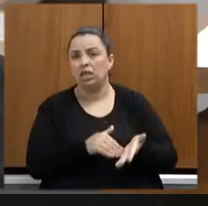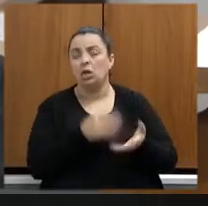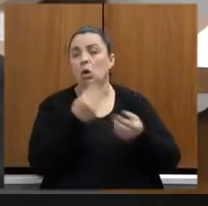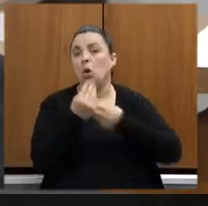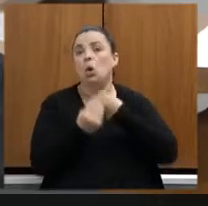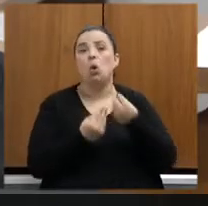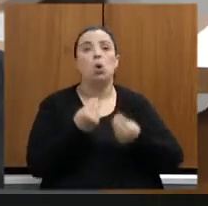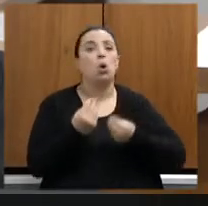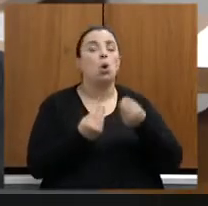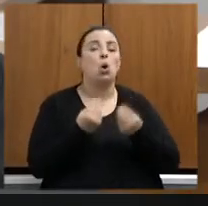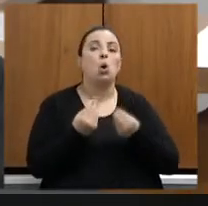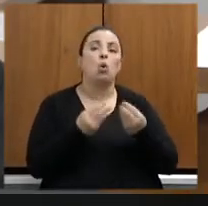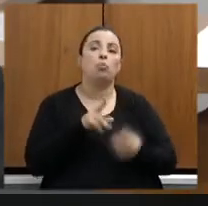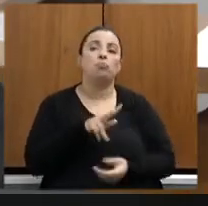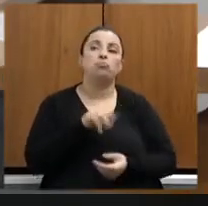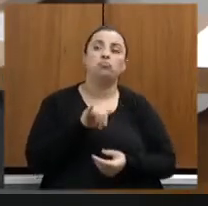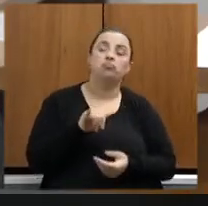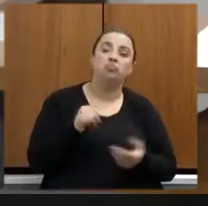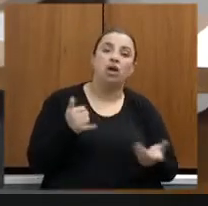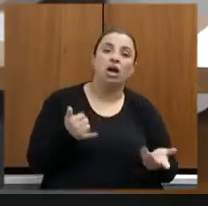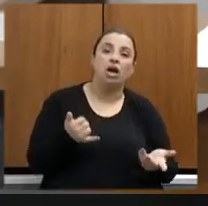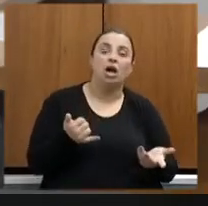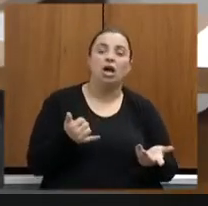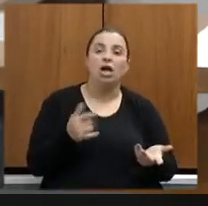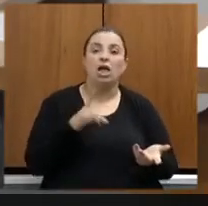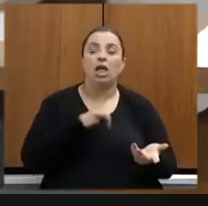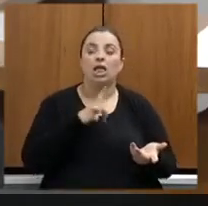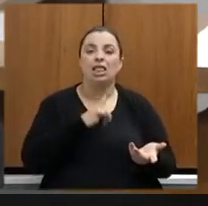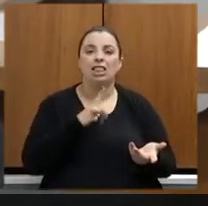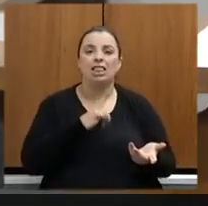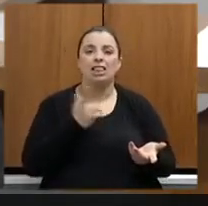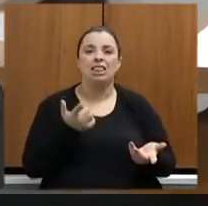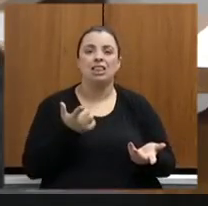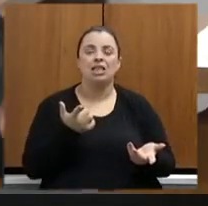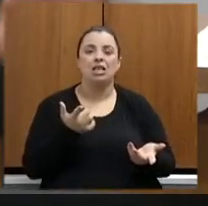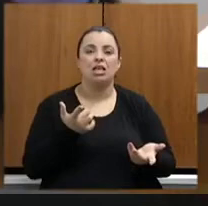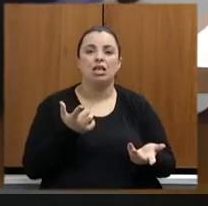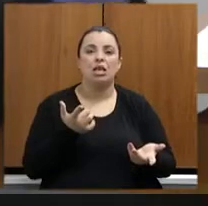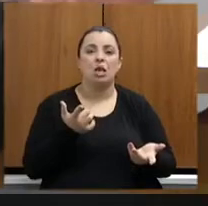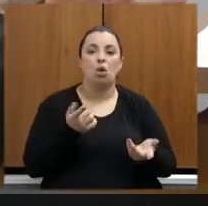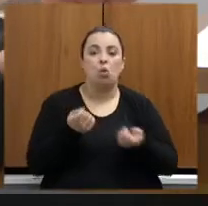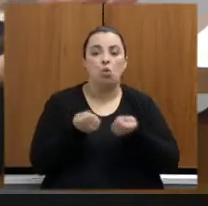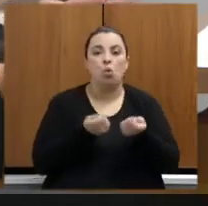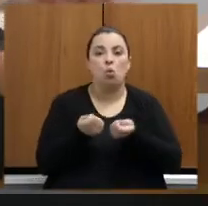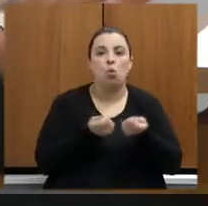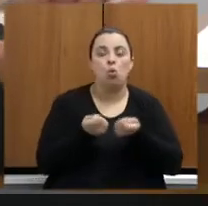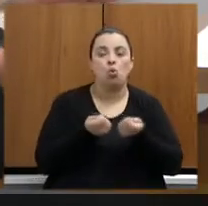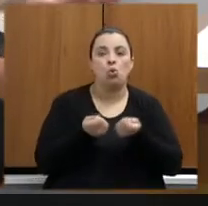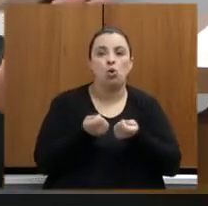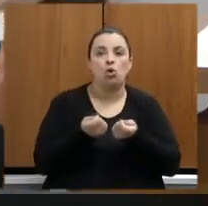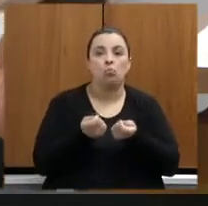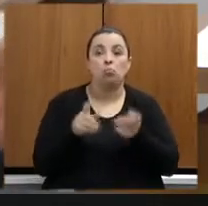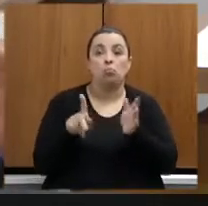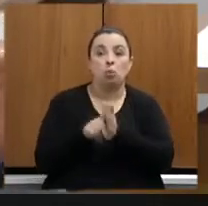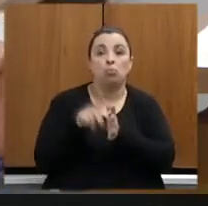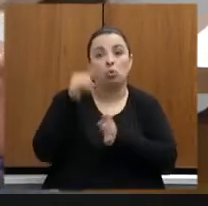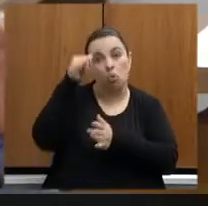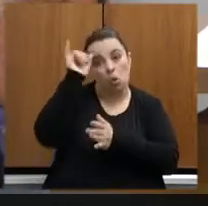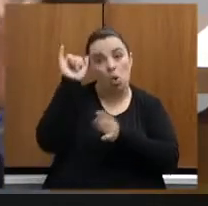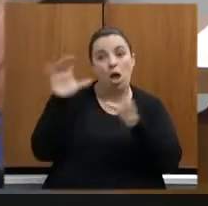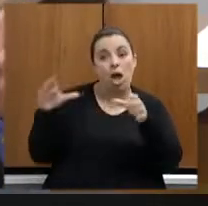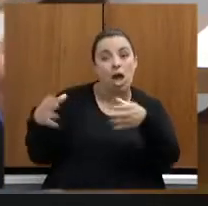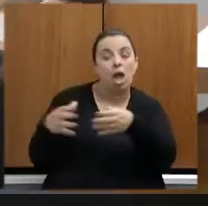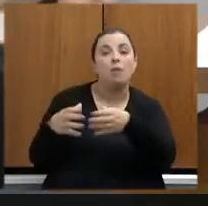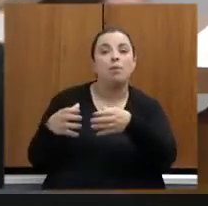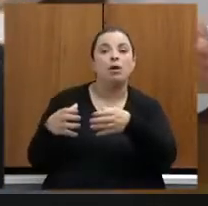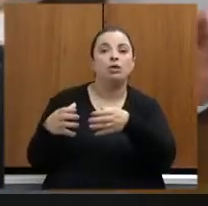lá é teu estoque dos animais do rebanho em Minas Gerais é porque